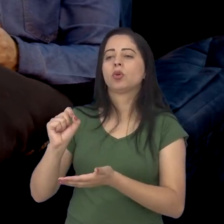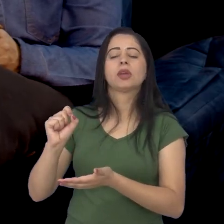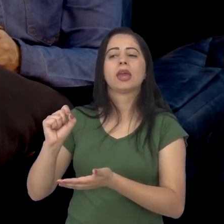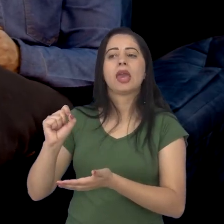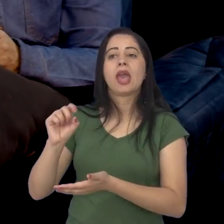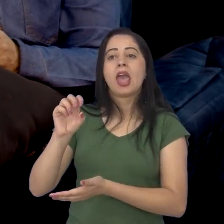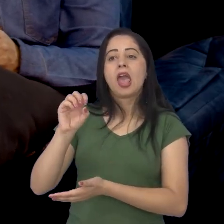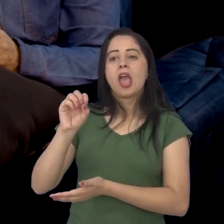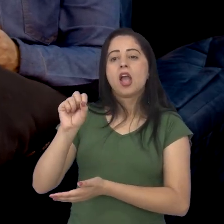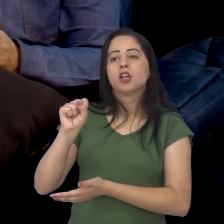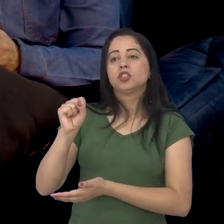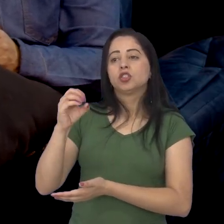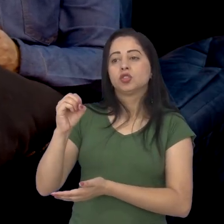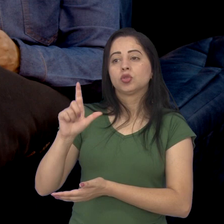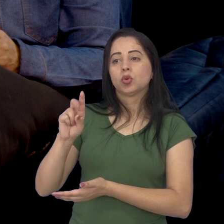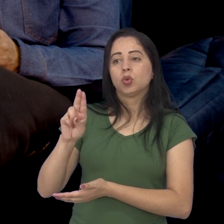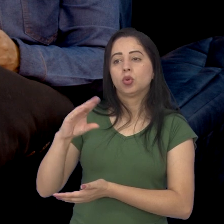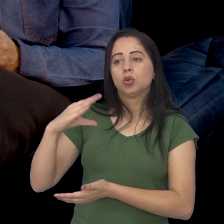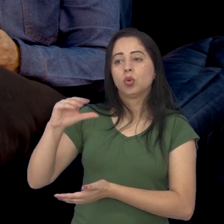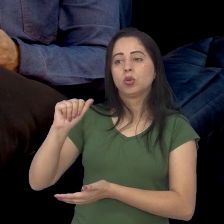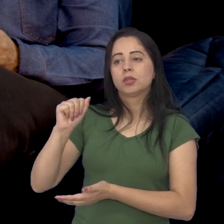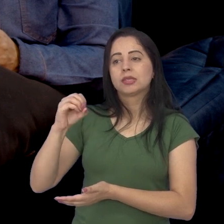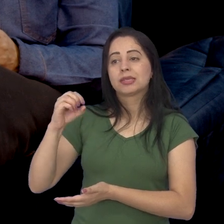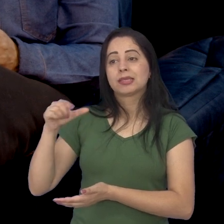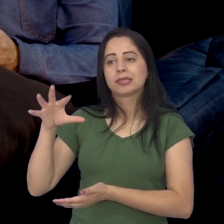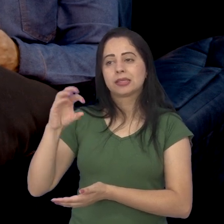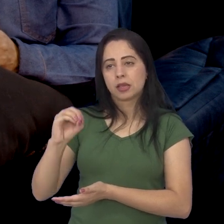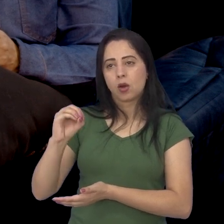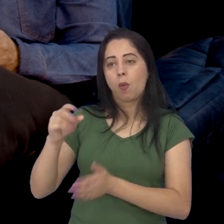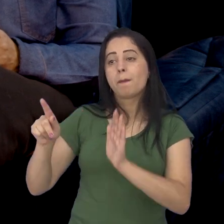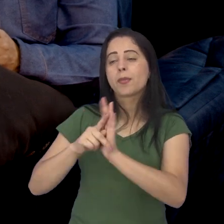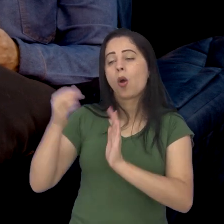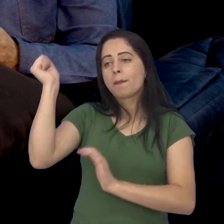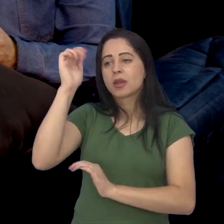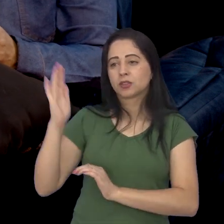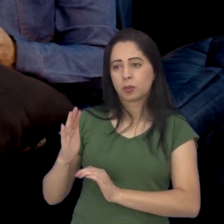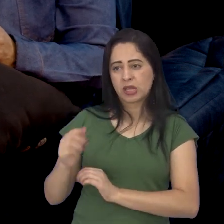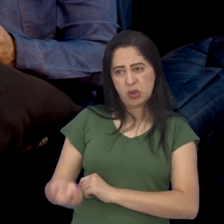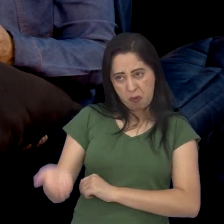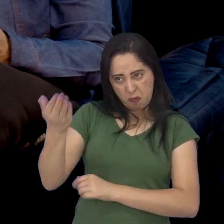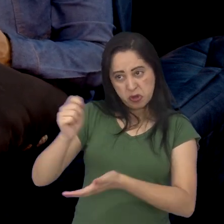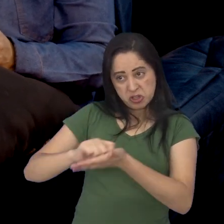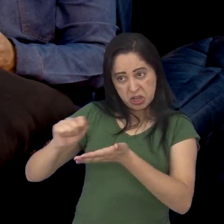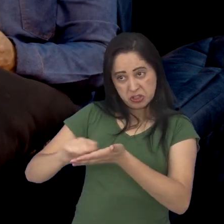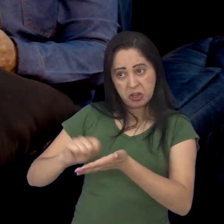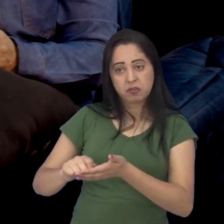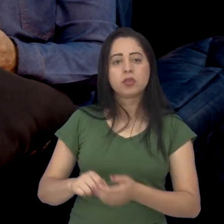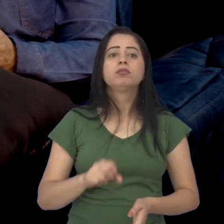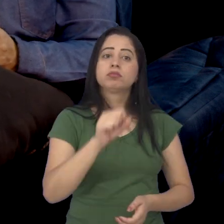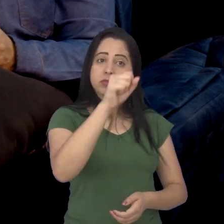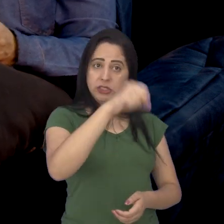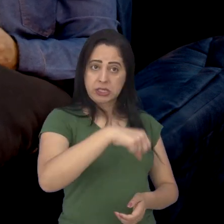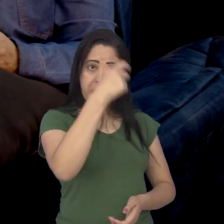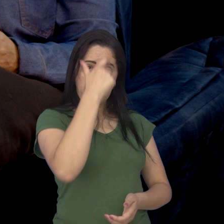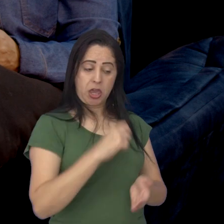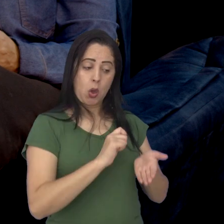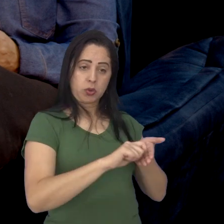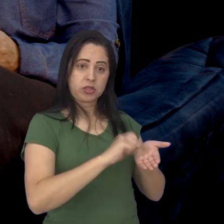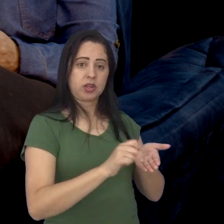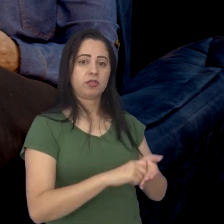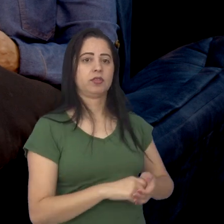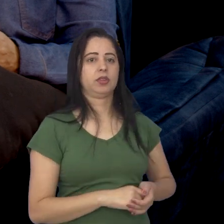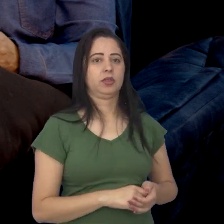História do Desenvolvimento do Motor a Álcool no DCTA. Foi você que escreveu, né, Fê? Esse fui eu, a pedido E foi do seu sindicato. primeiro